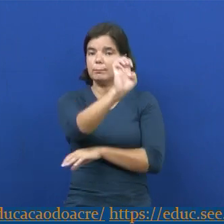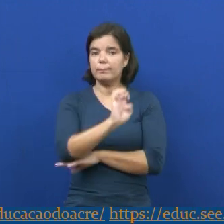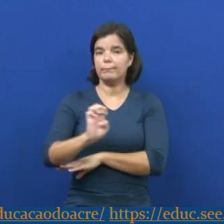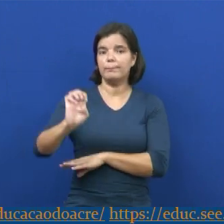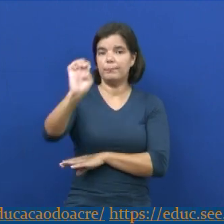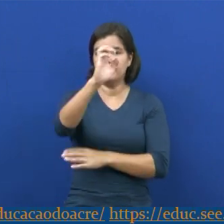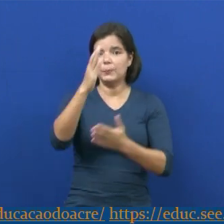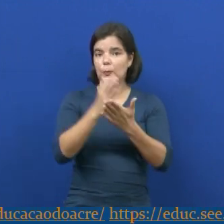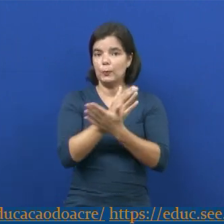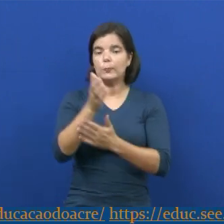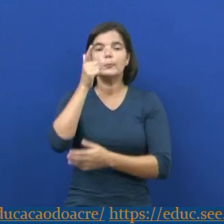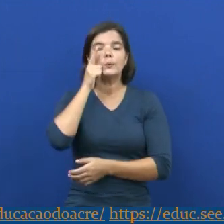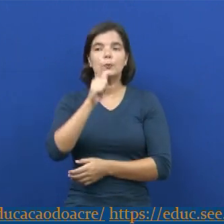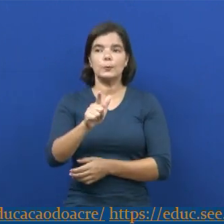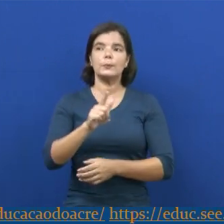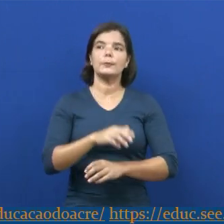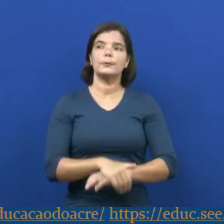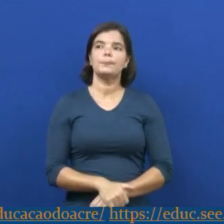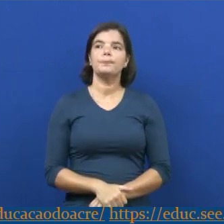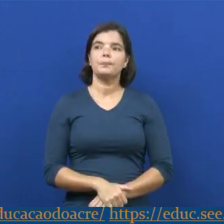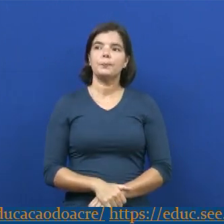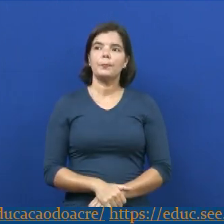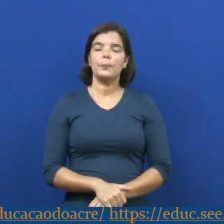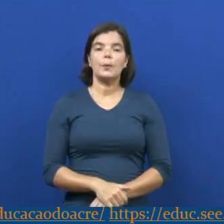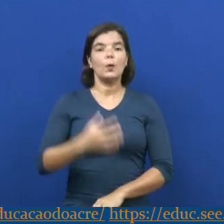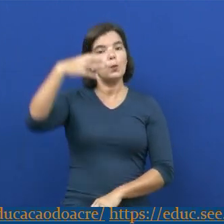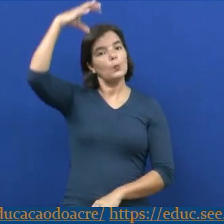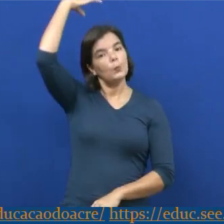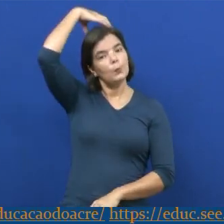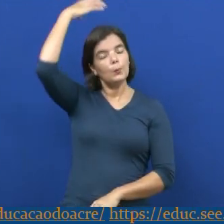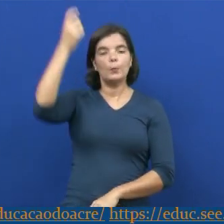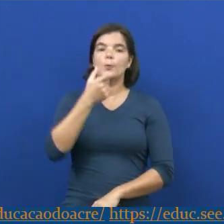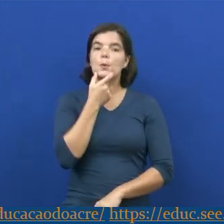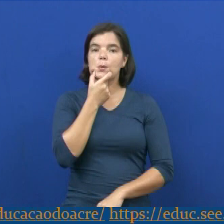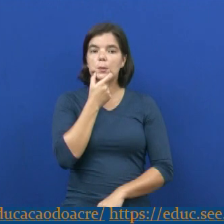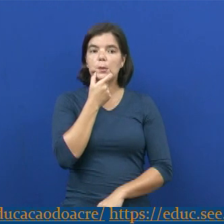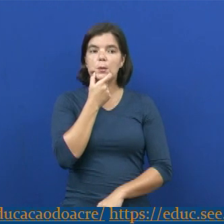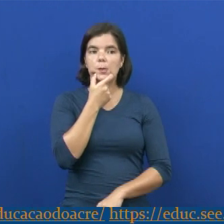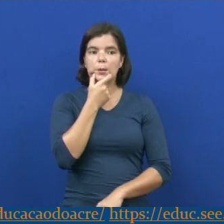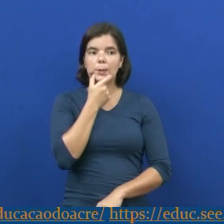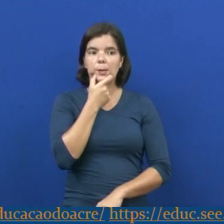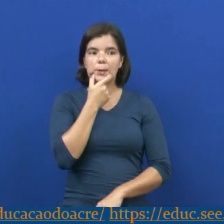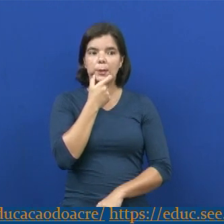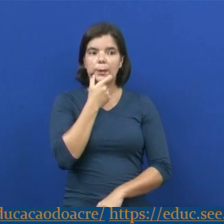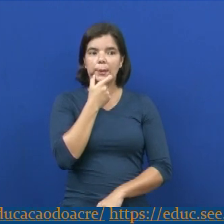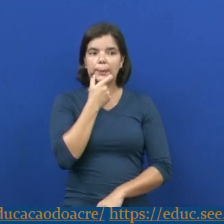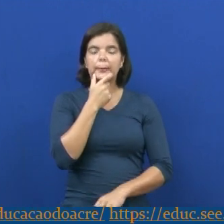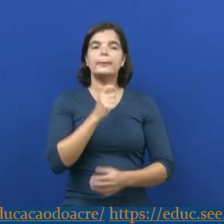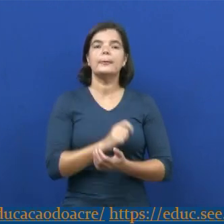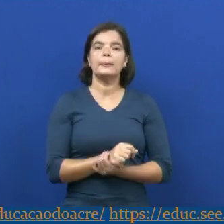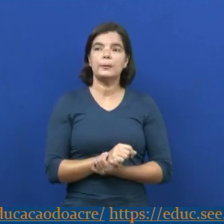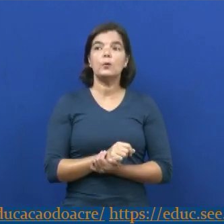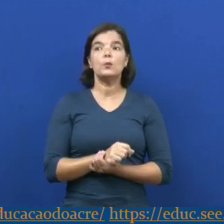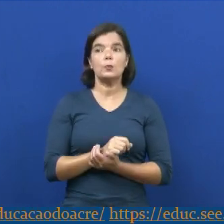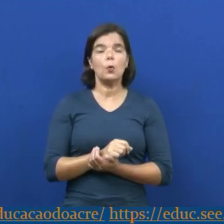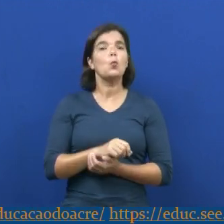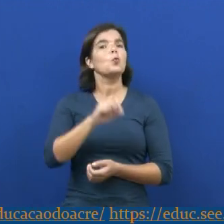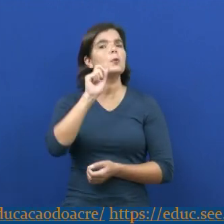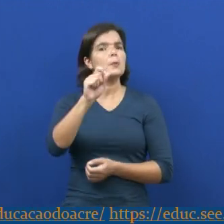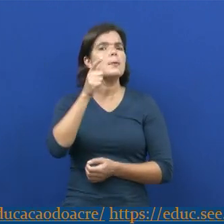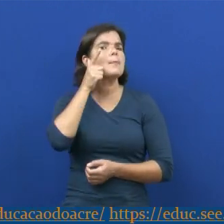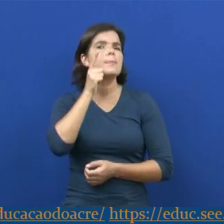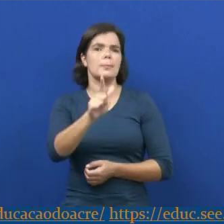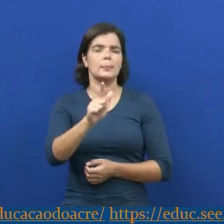Europa, algumas conquistas. O Império Inglês, olha só, gente, o que o Império Britânico